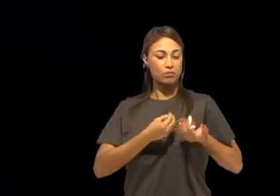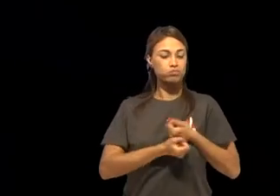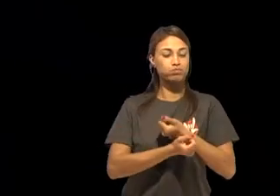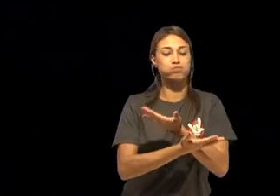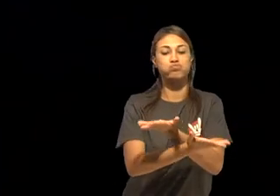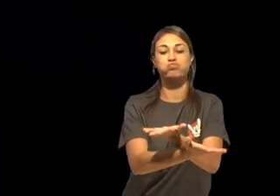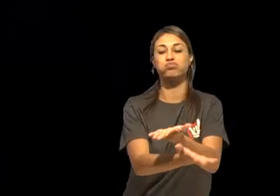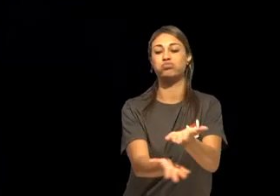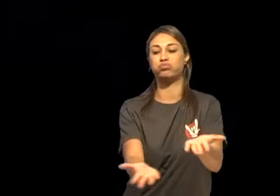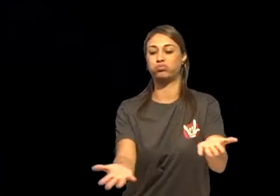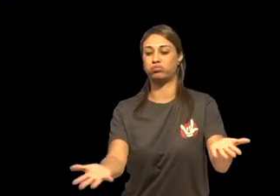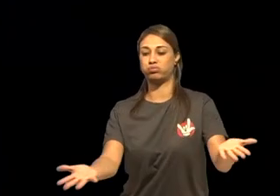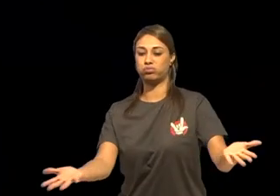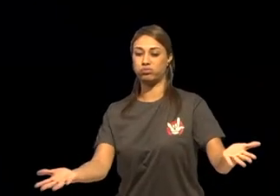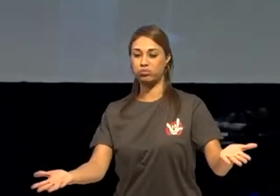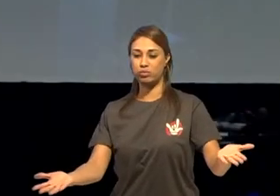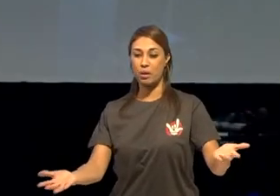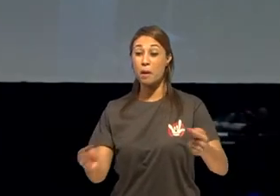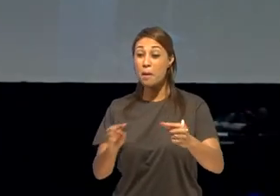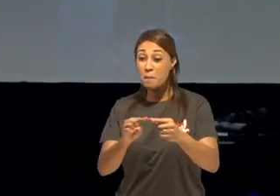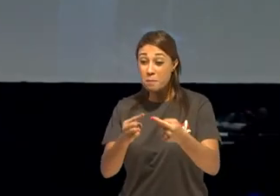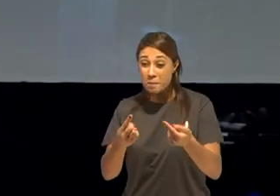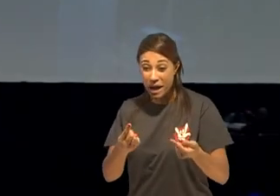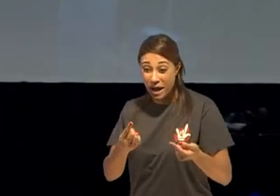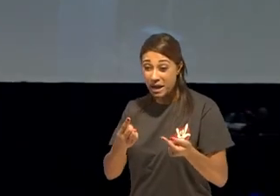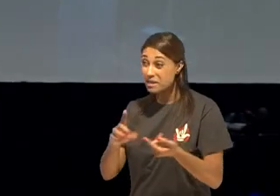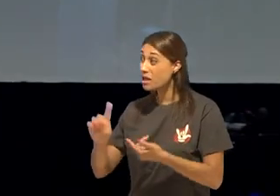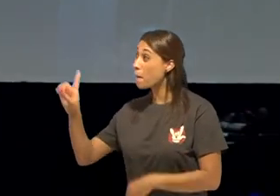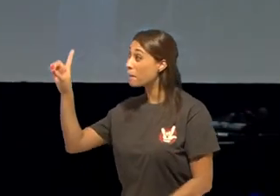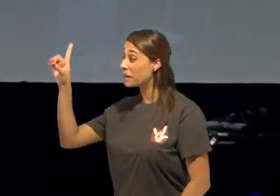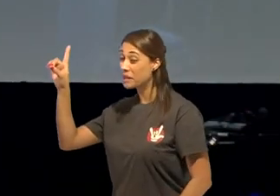E não entregar a sua vida por apenas um.